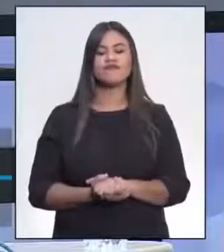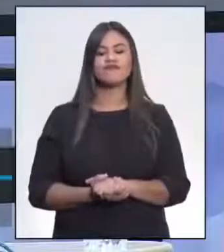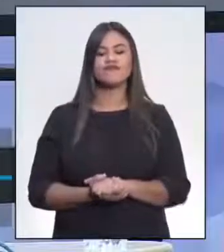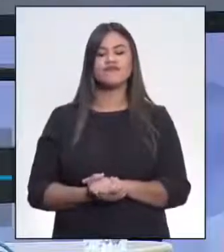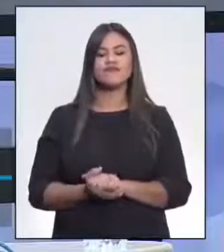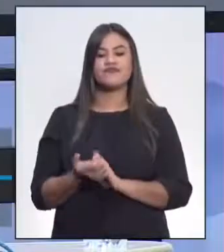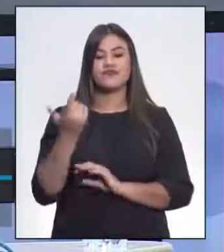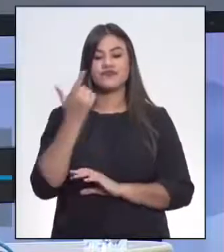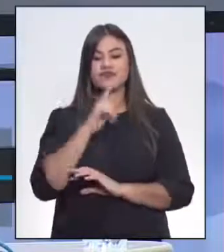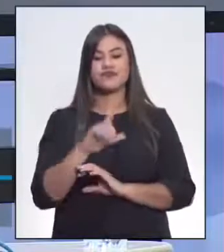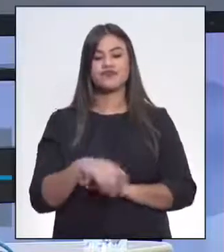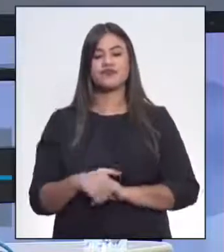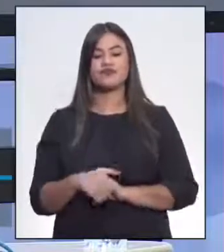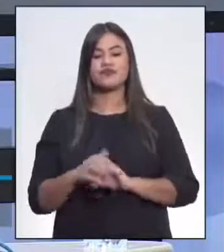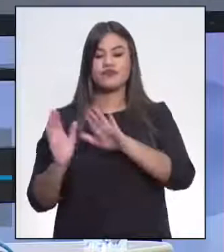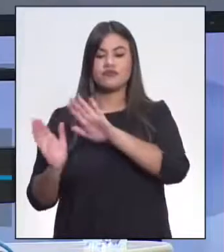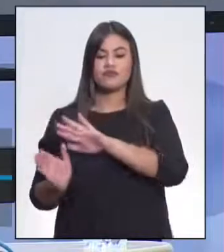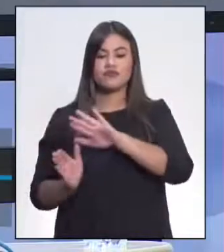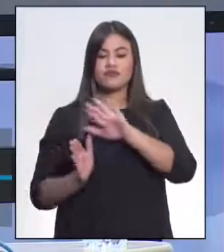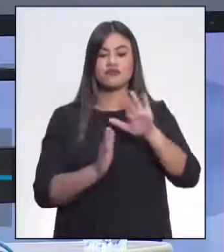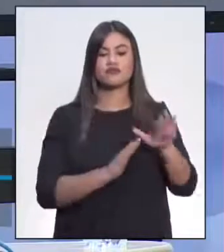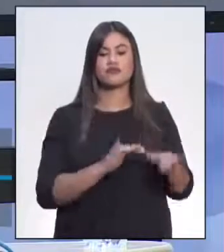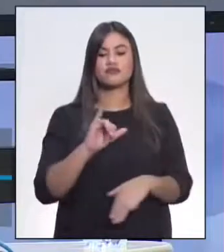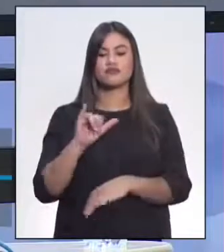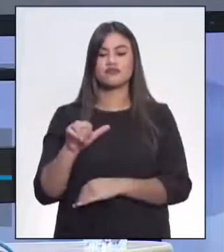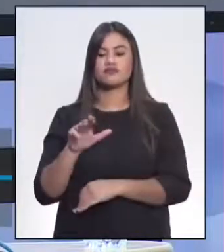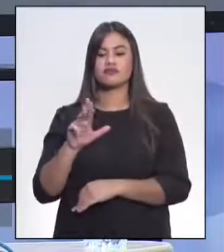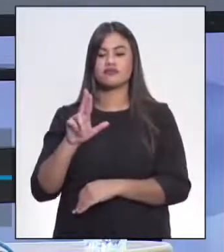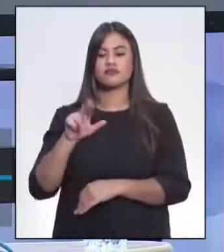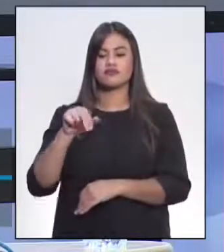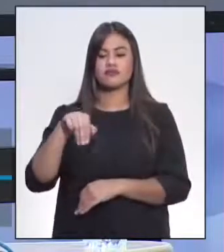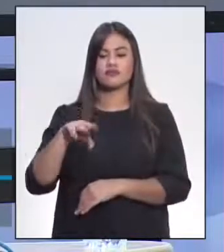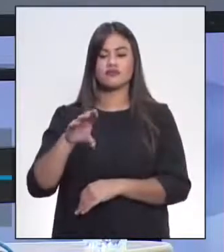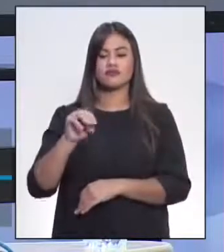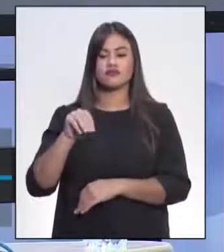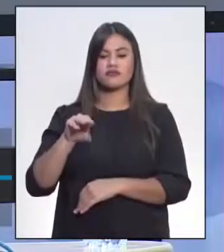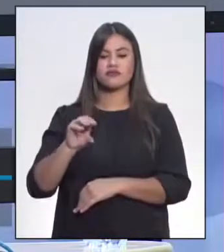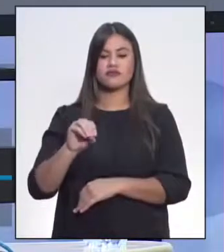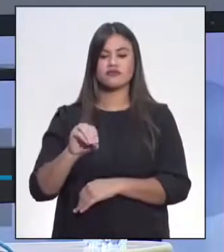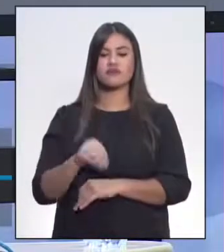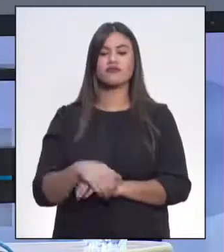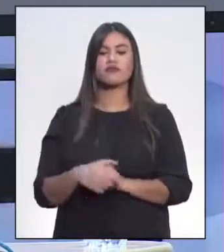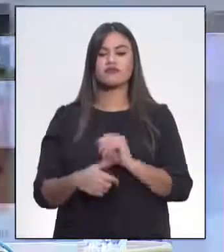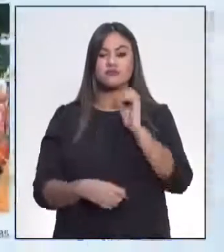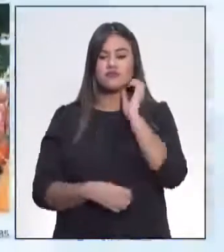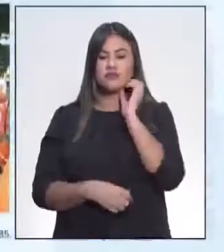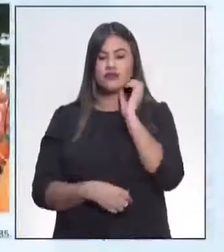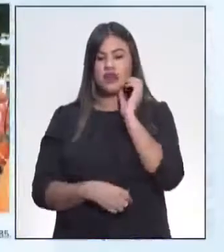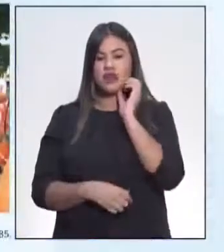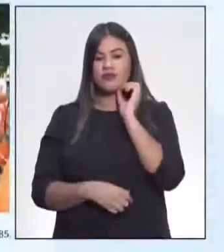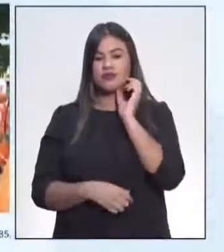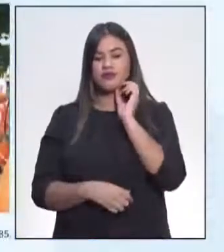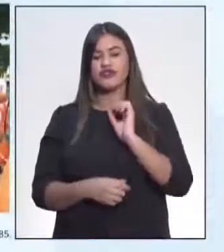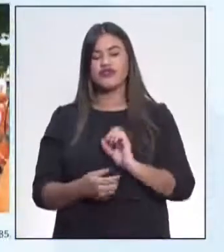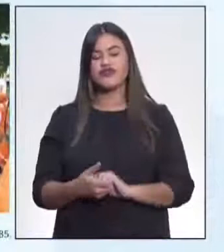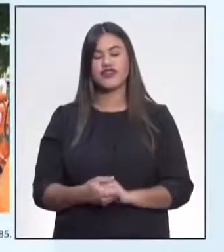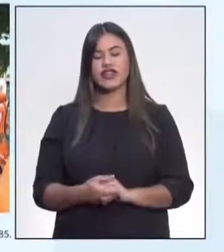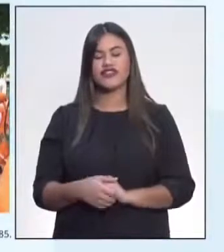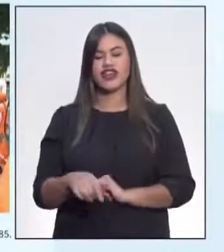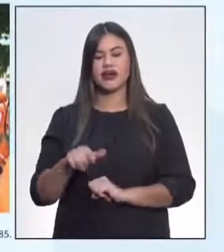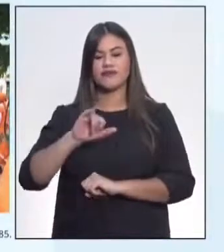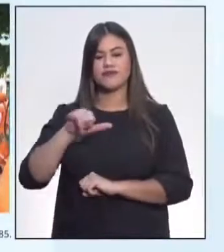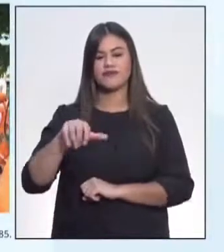vamos seguir. A gente vai falar agora sobre o jongo, tá? O jongo é uma dança brasileira, também de origem africana,